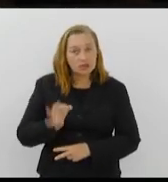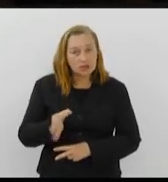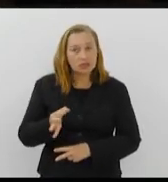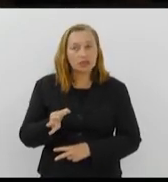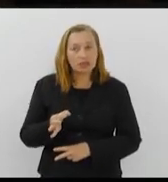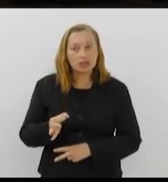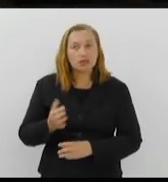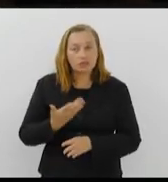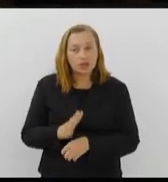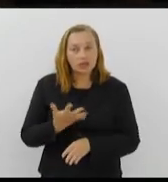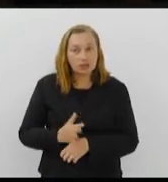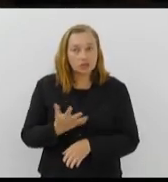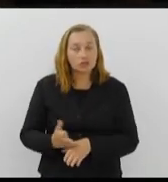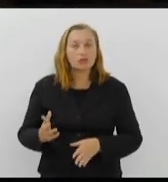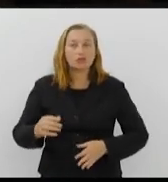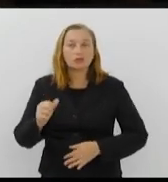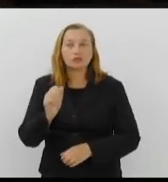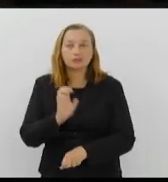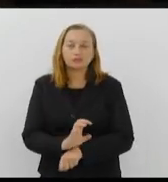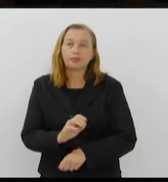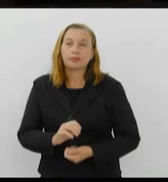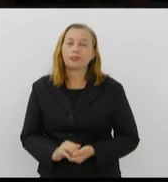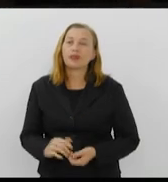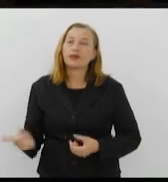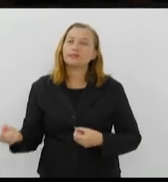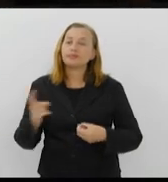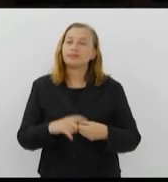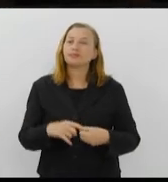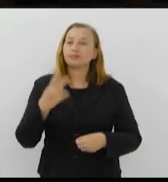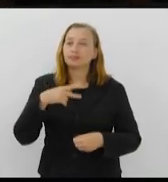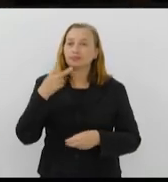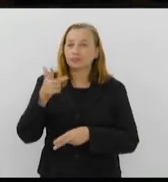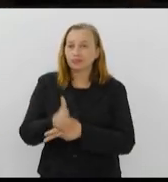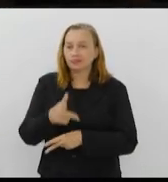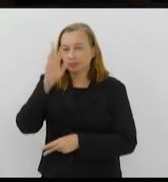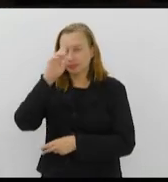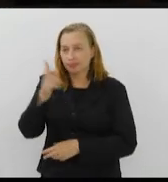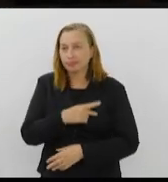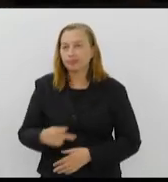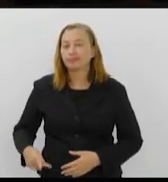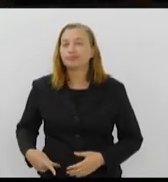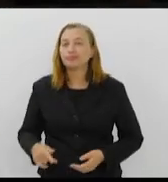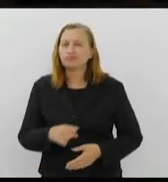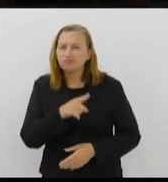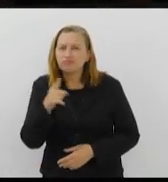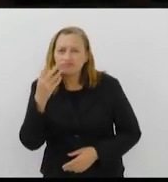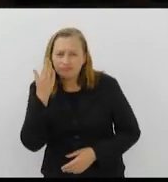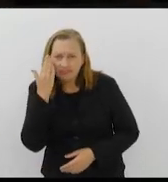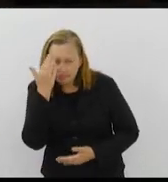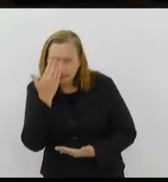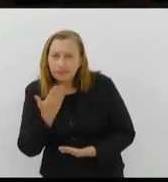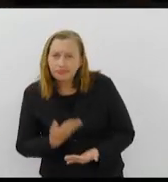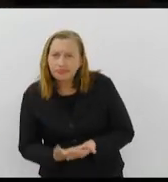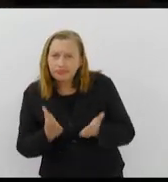estado. Voltando a falar do vídeo, presidente, vocês acreditam que agora, e eu trouxe